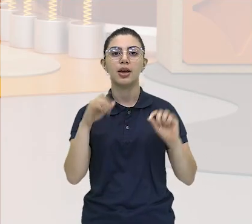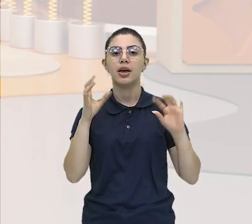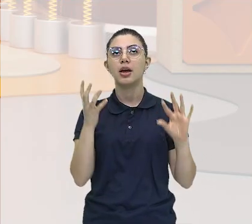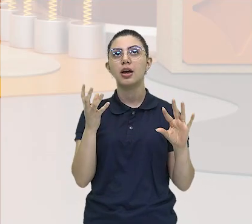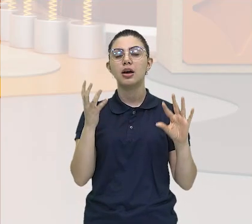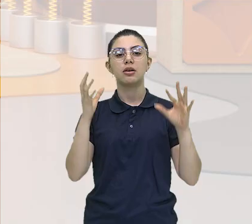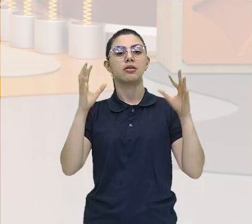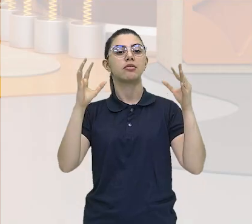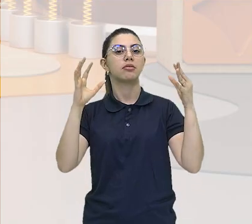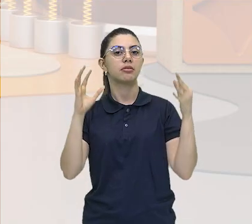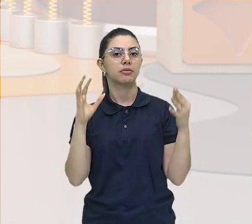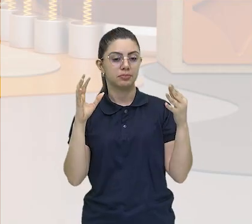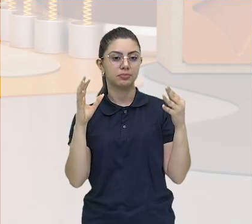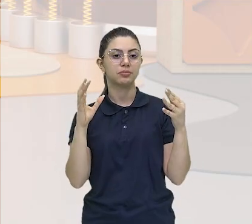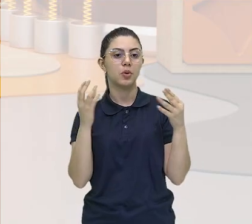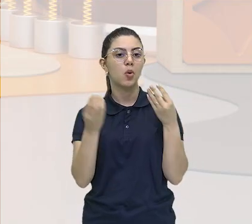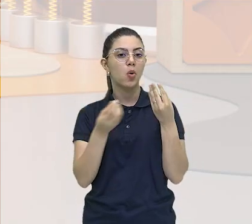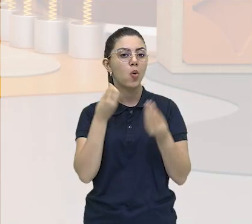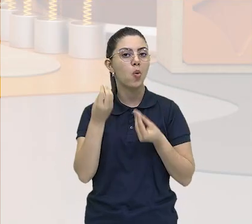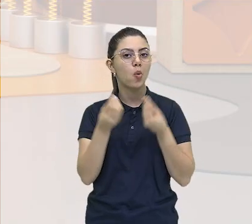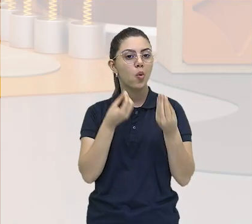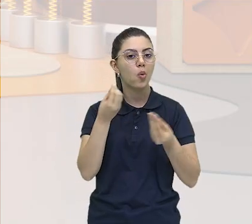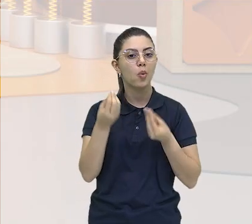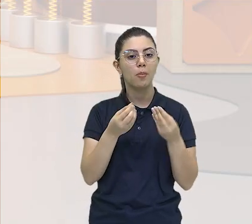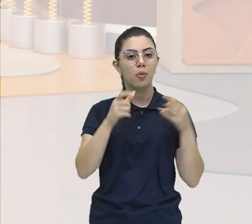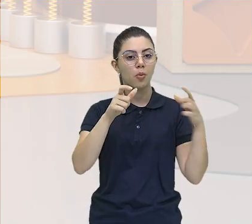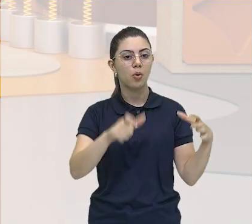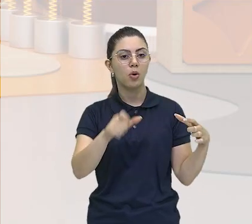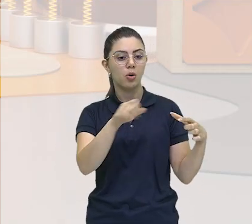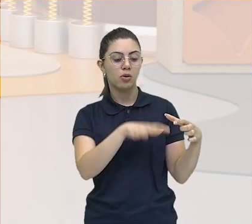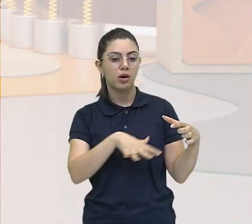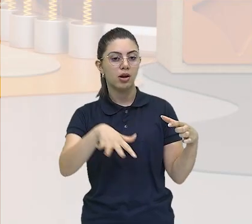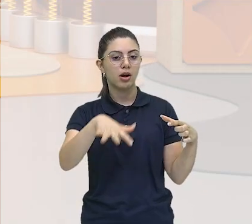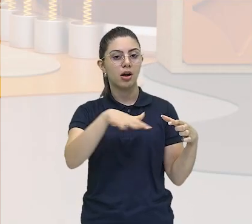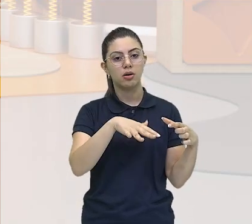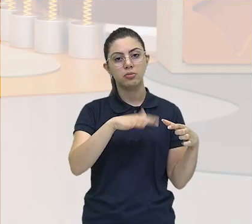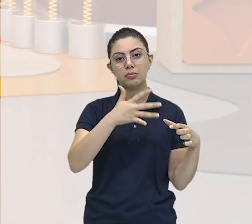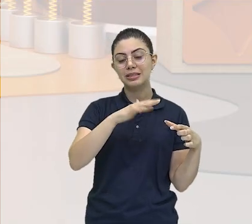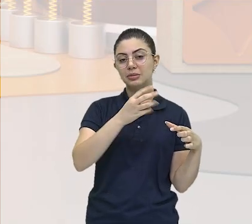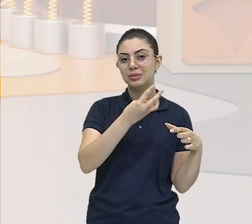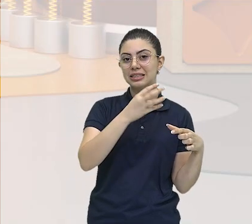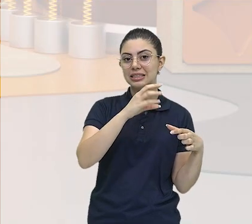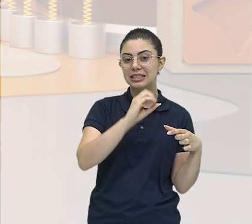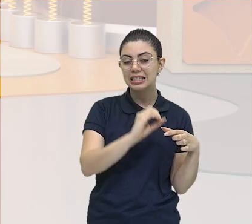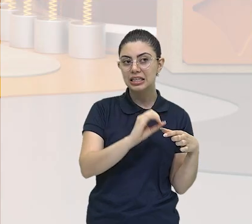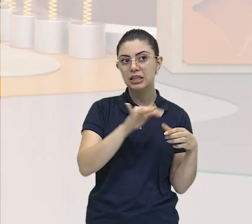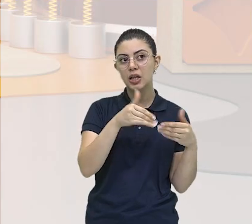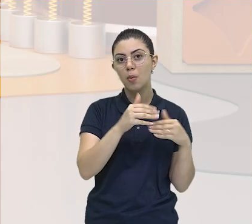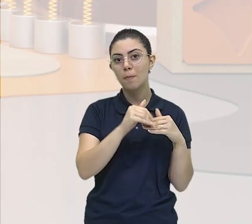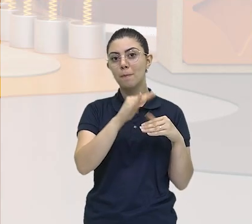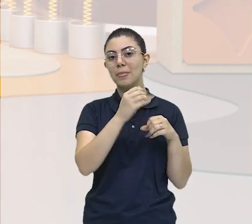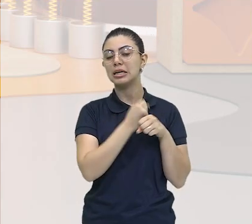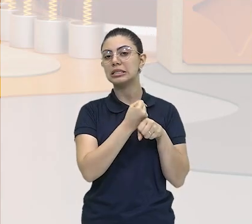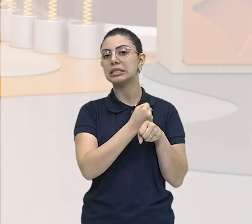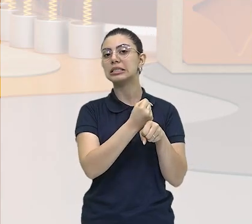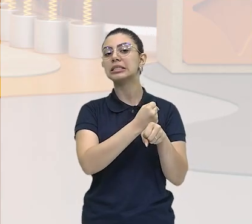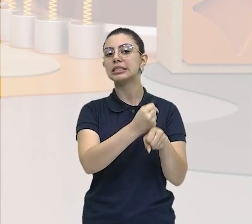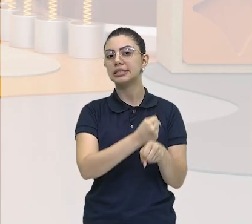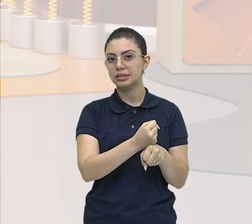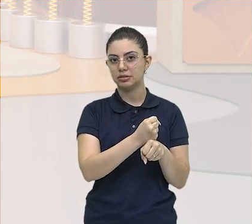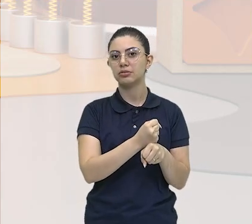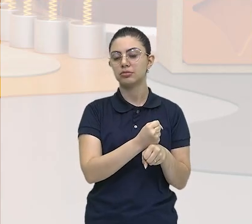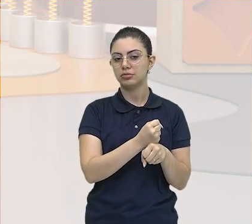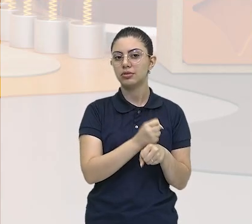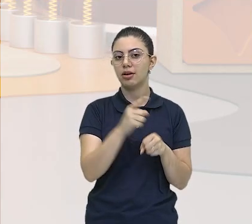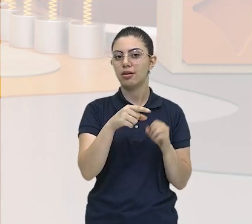que se observam em um determinado lugar por 30 ou mais anos.